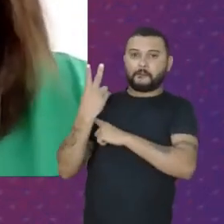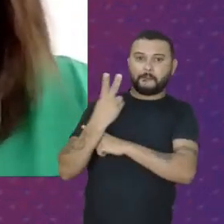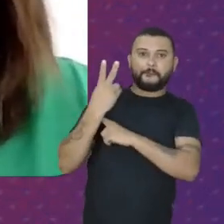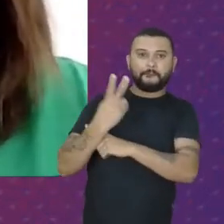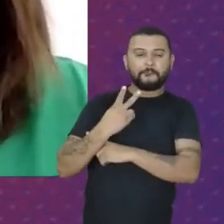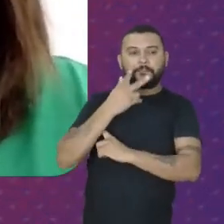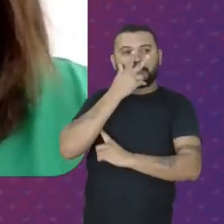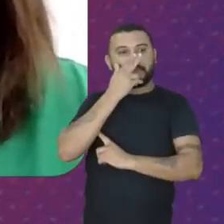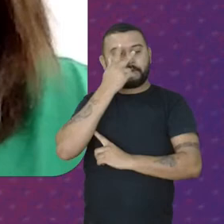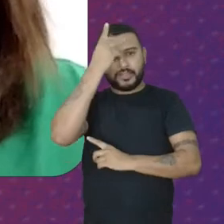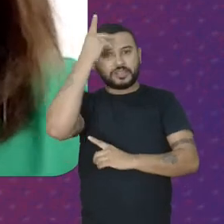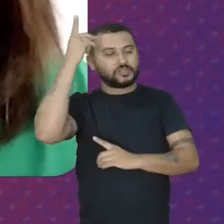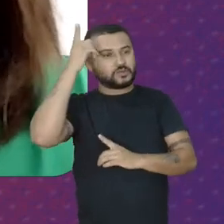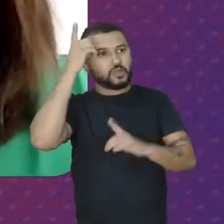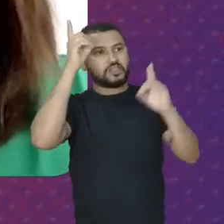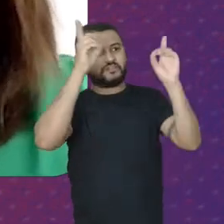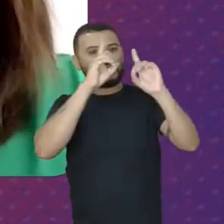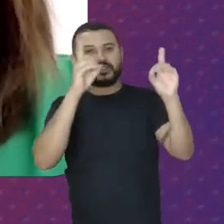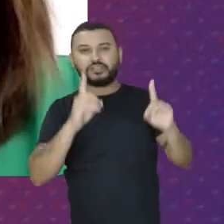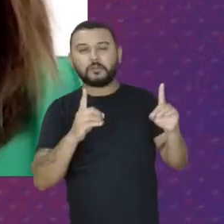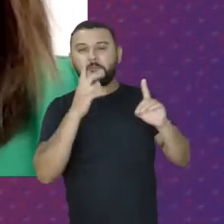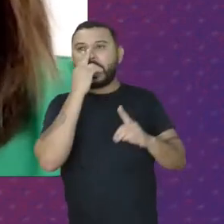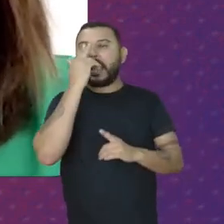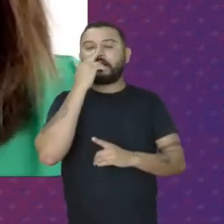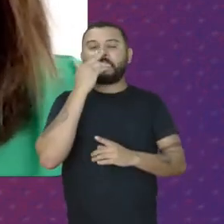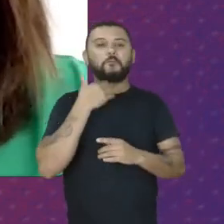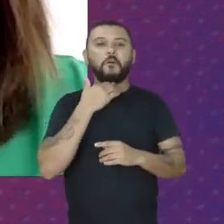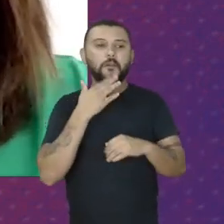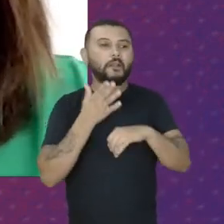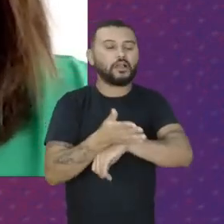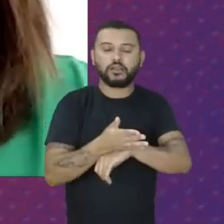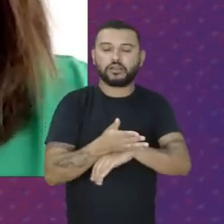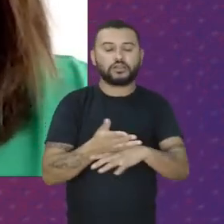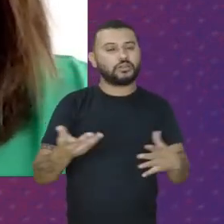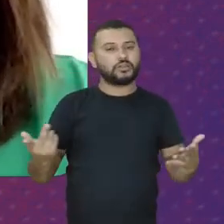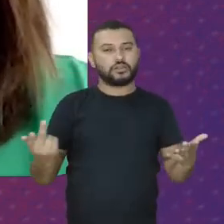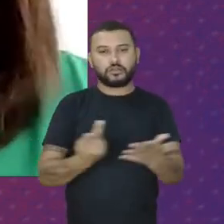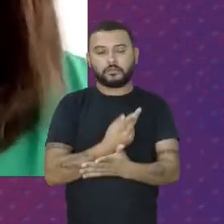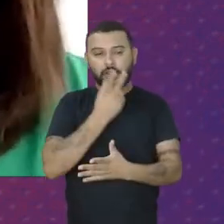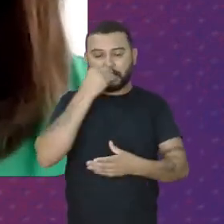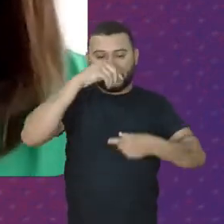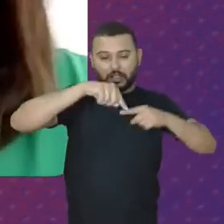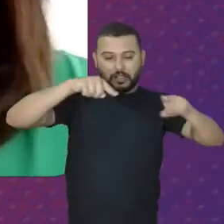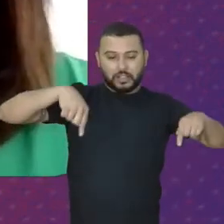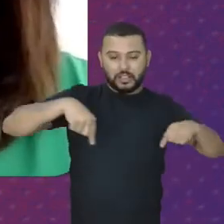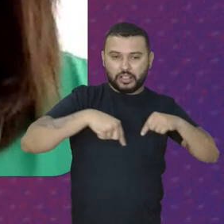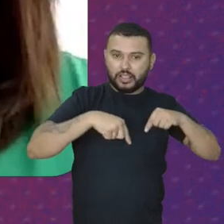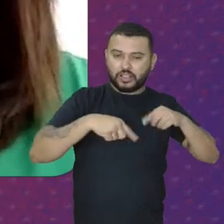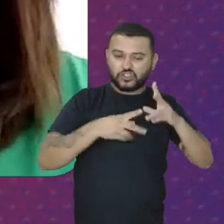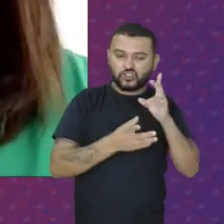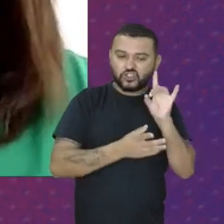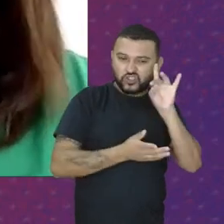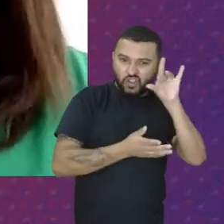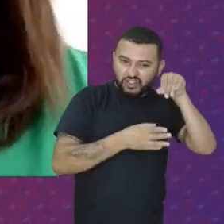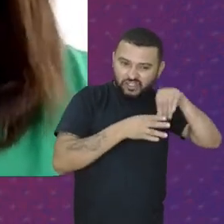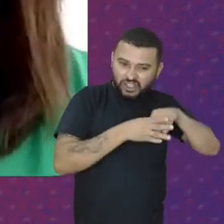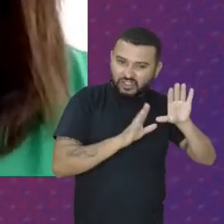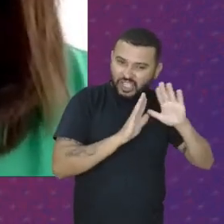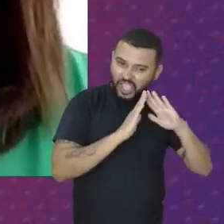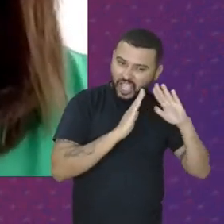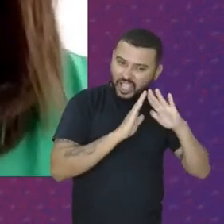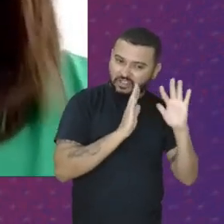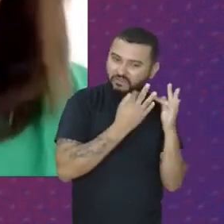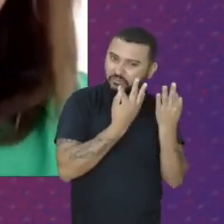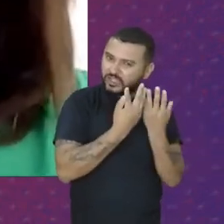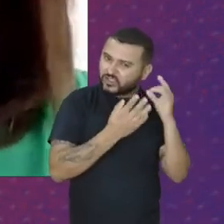tornando a pessoa com deficiência alguém recluso, recluso ao ambiente familiar. ao